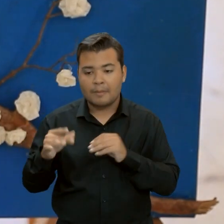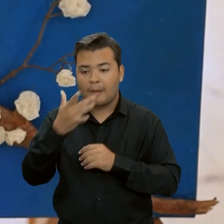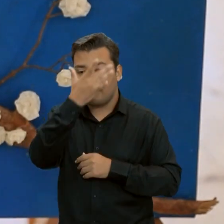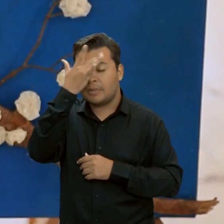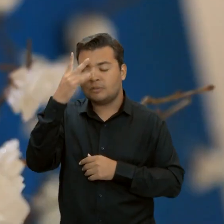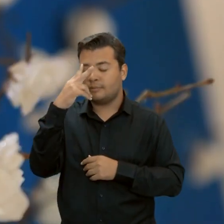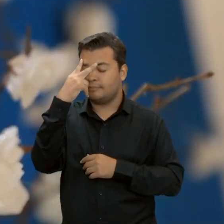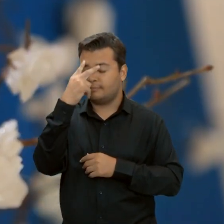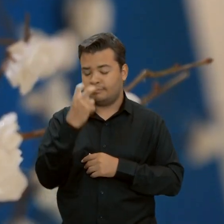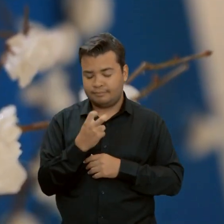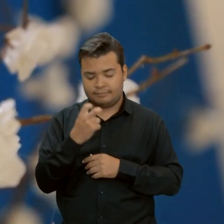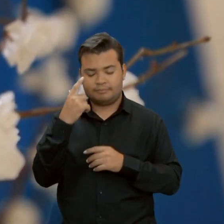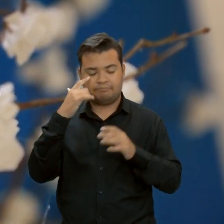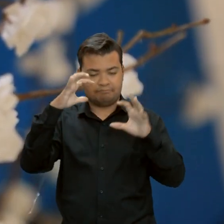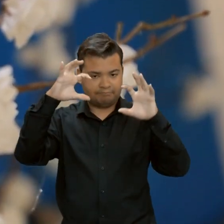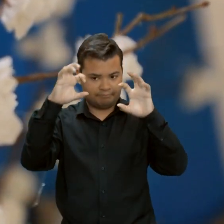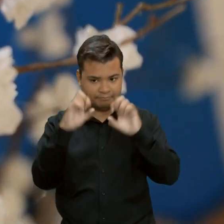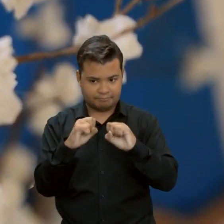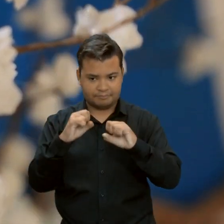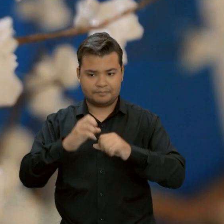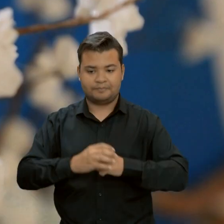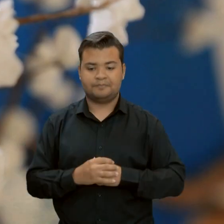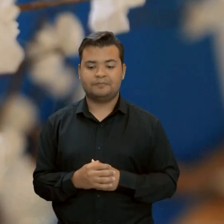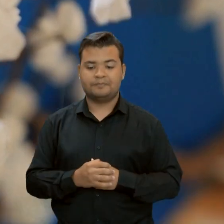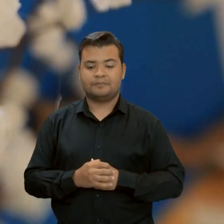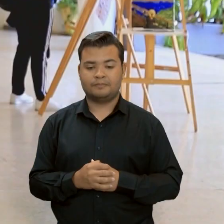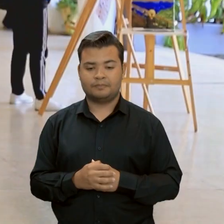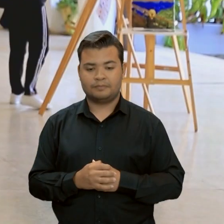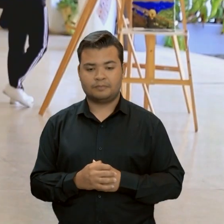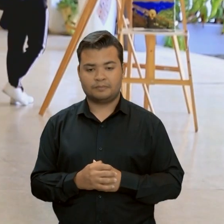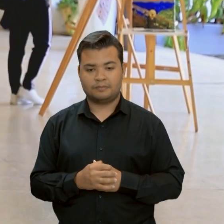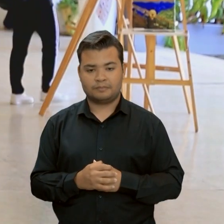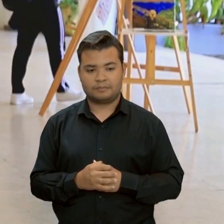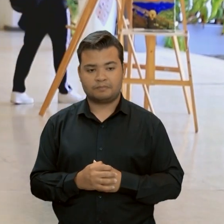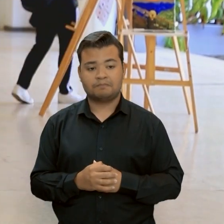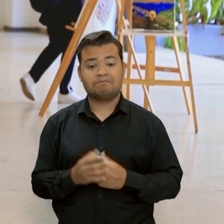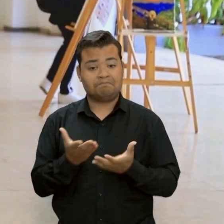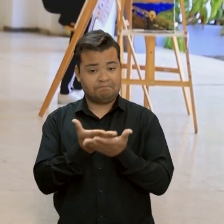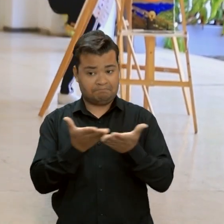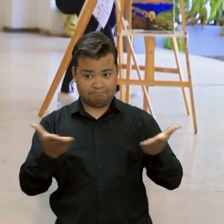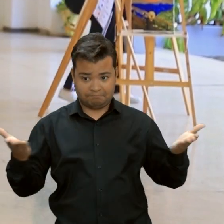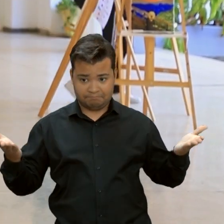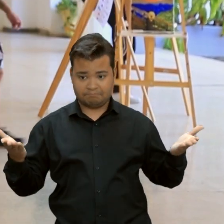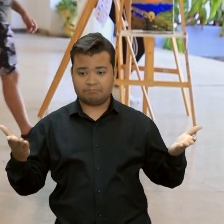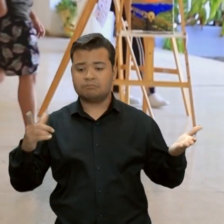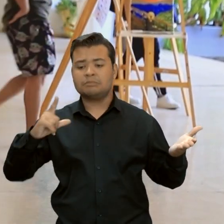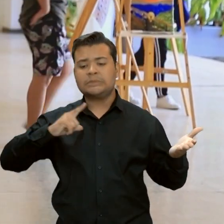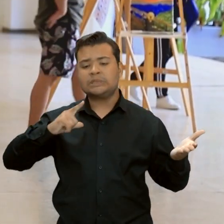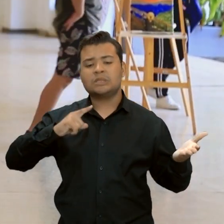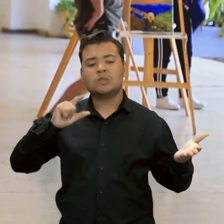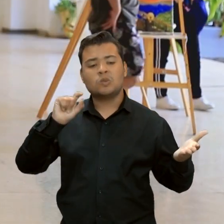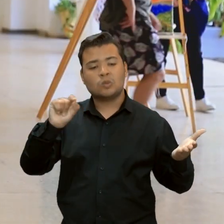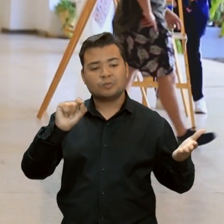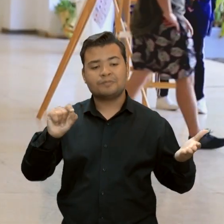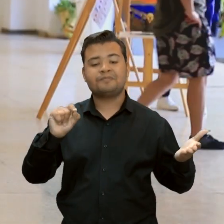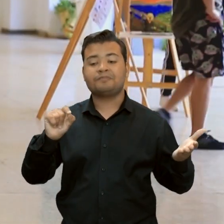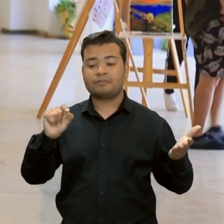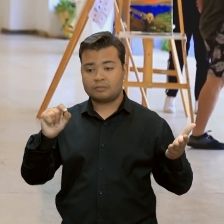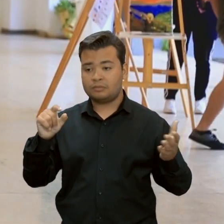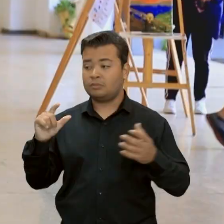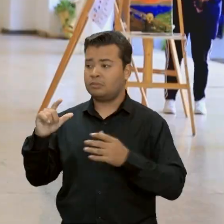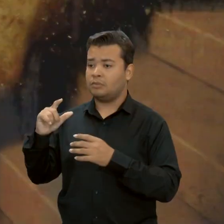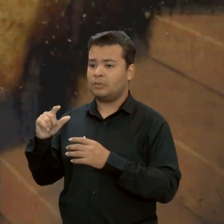visual, né? Tanto a pessoa cega quanto a pessoa com baixa visão. A exposição é composta por releituras de